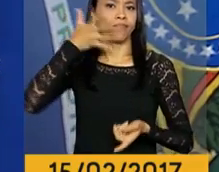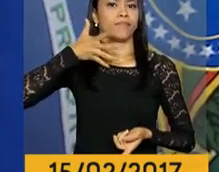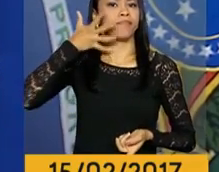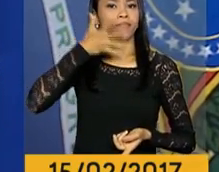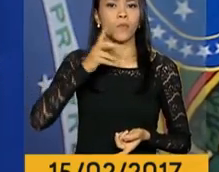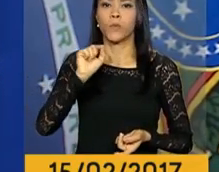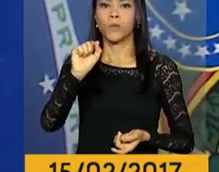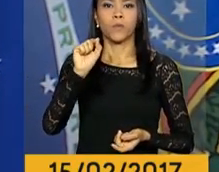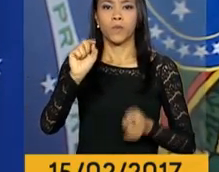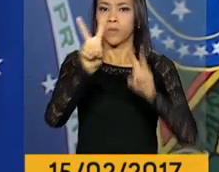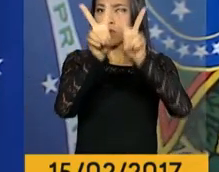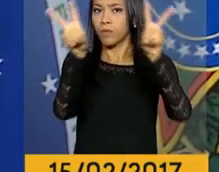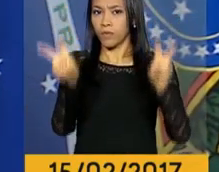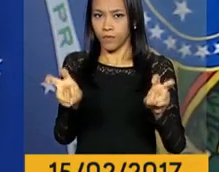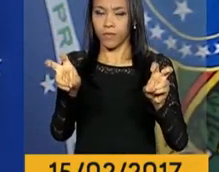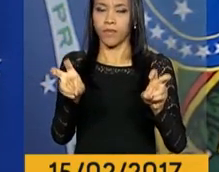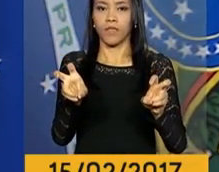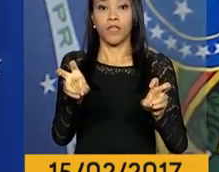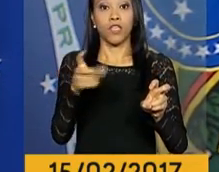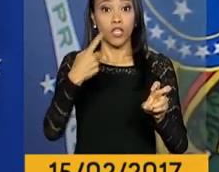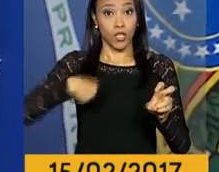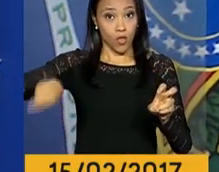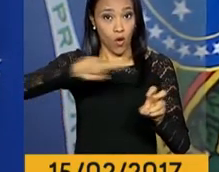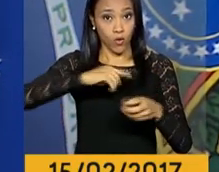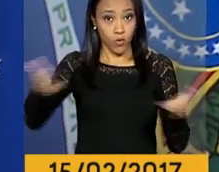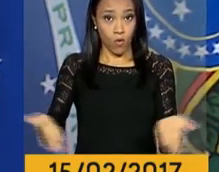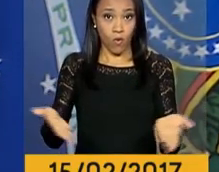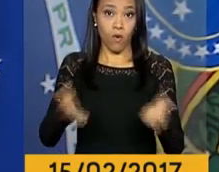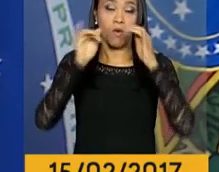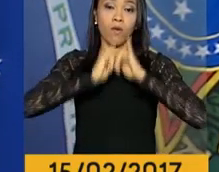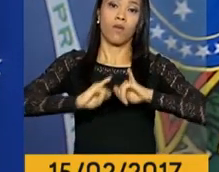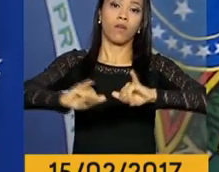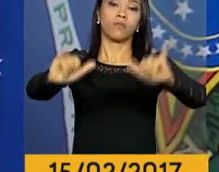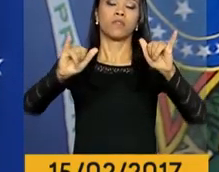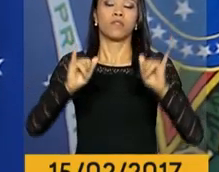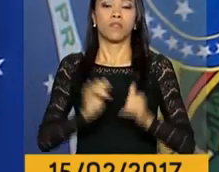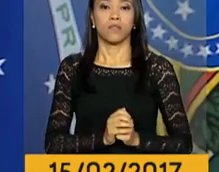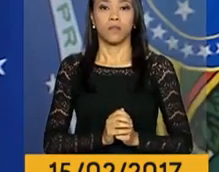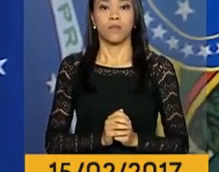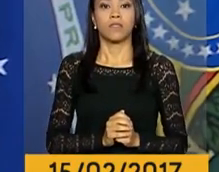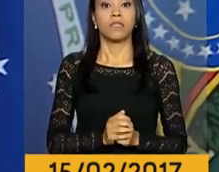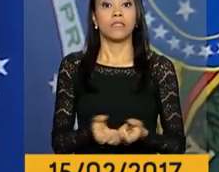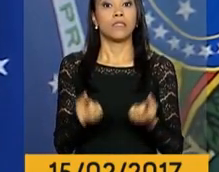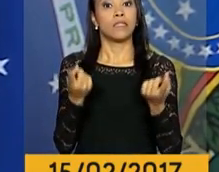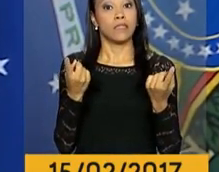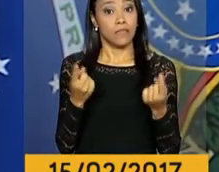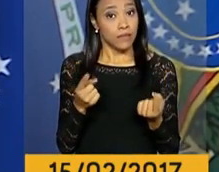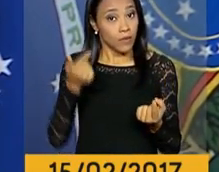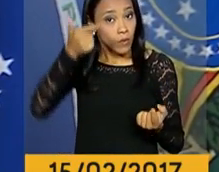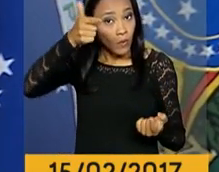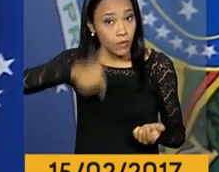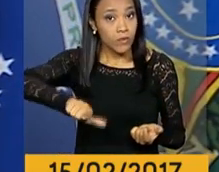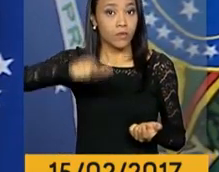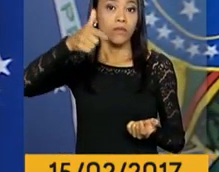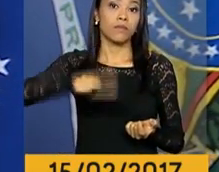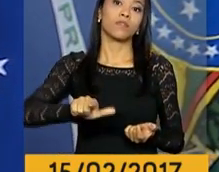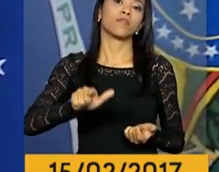respeito do que nós estamos anunciando hoje e ressaltando mais uma vez,